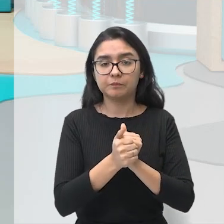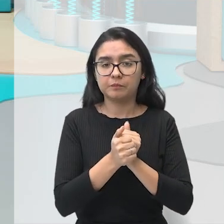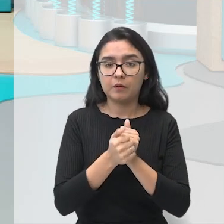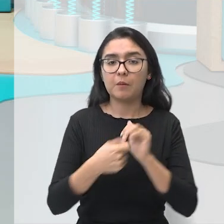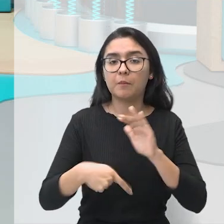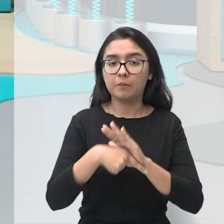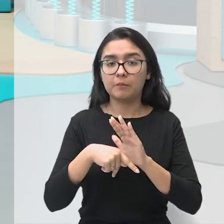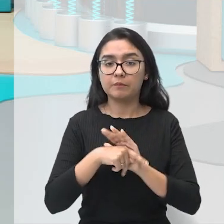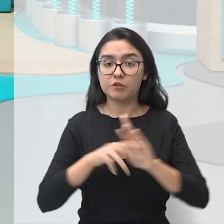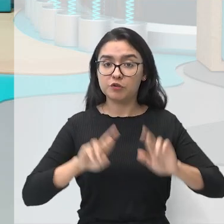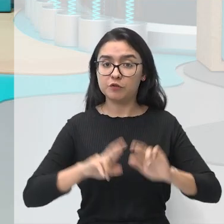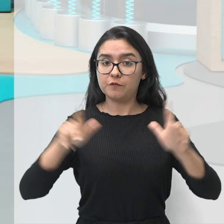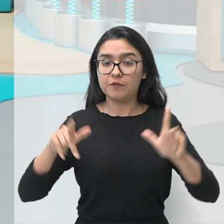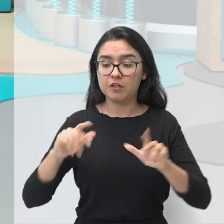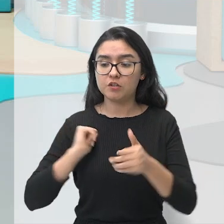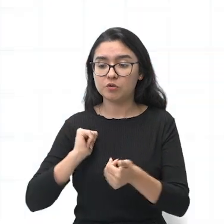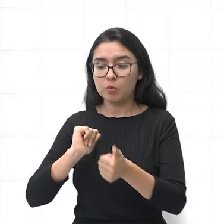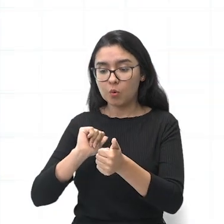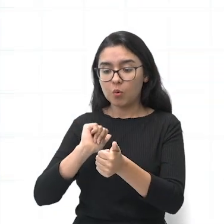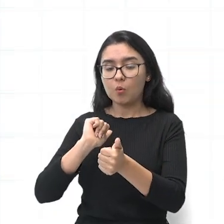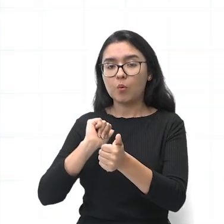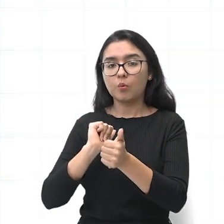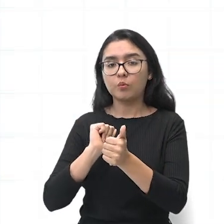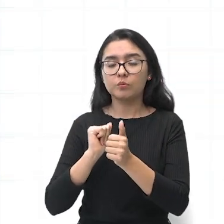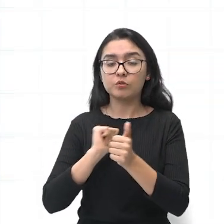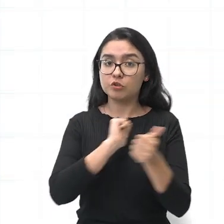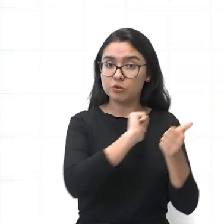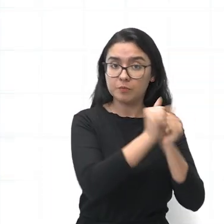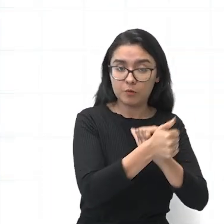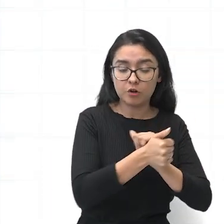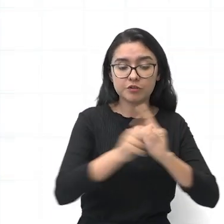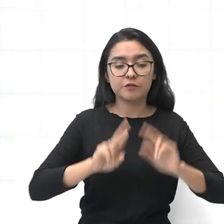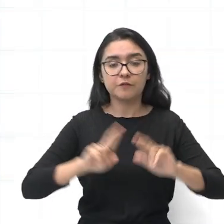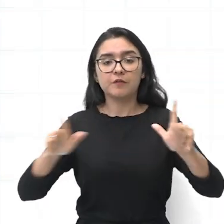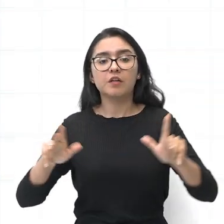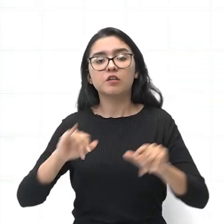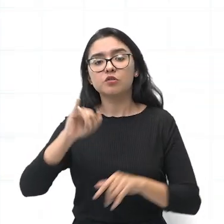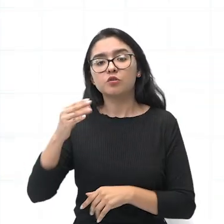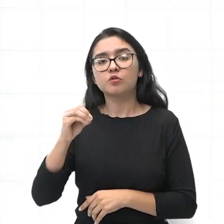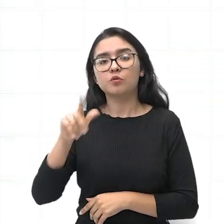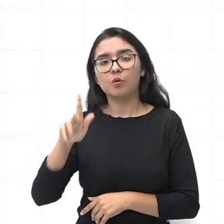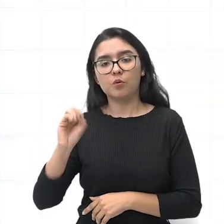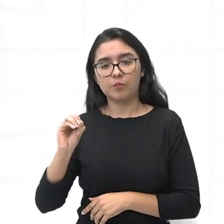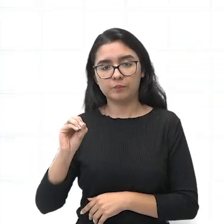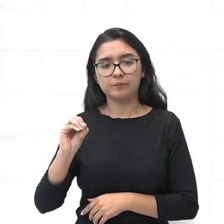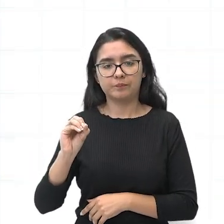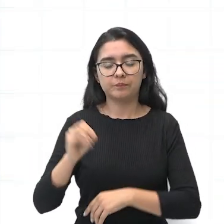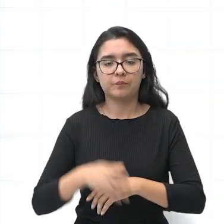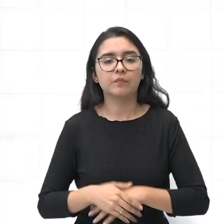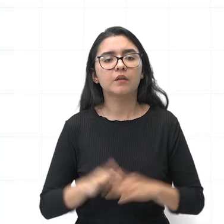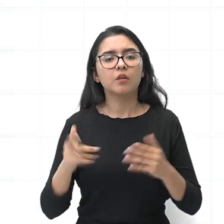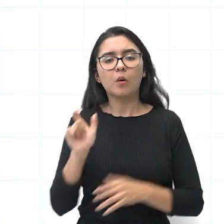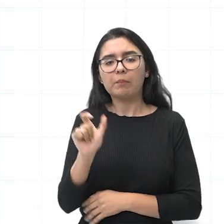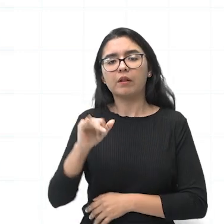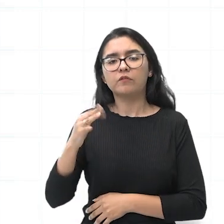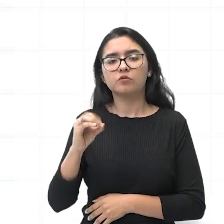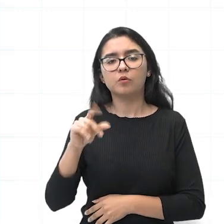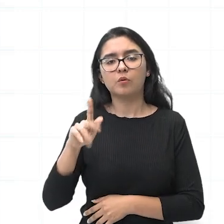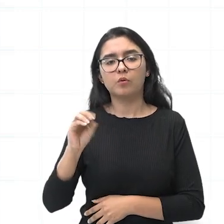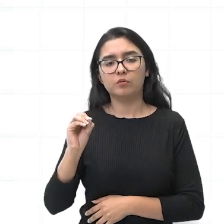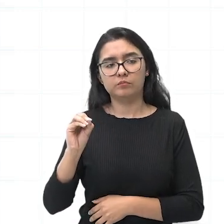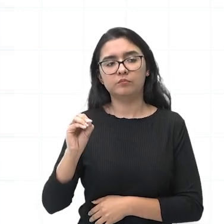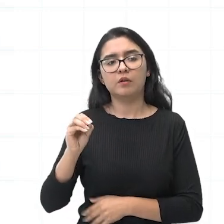do conceito de jogo, que é esse que aparece para vocês aí na cartela. A palavra jogo,